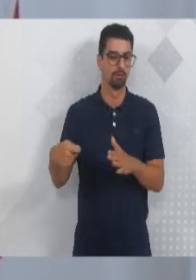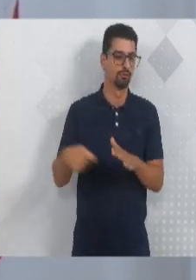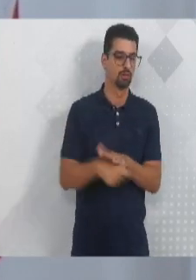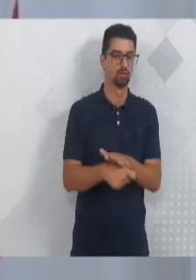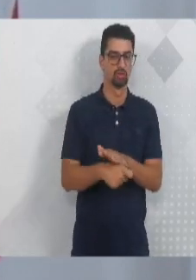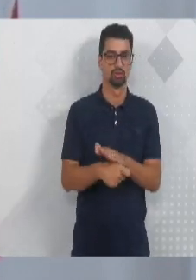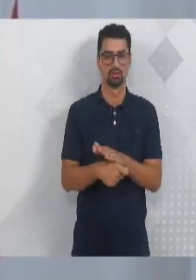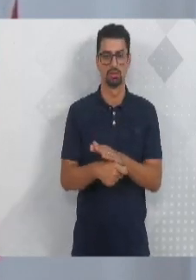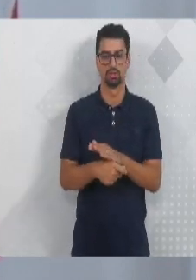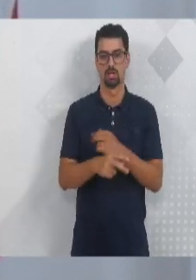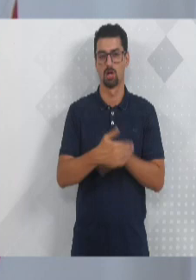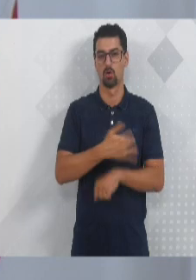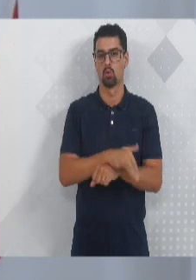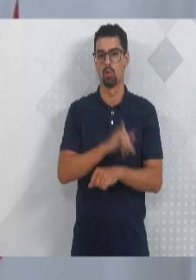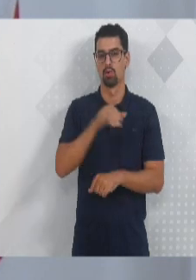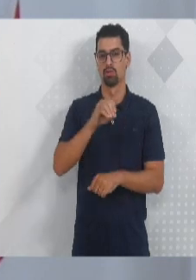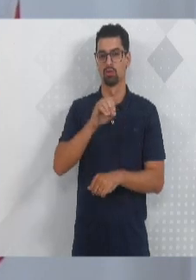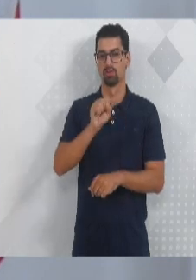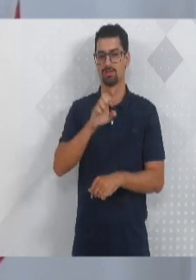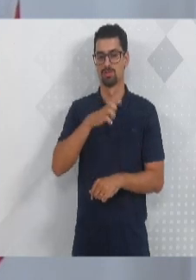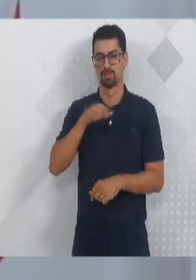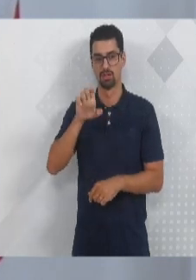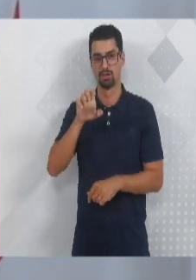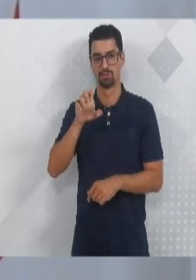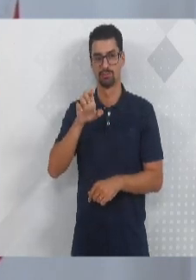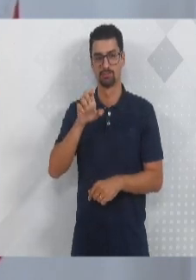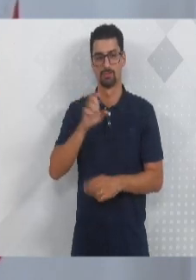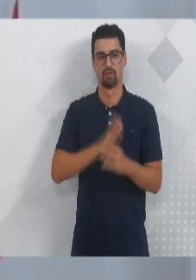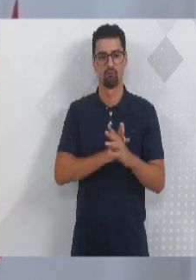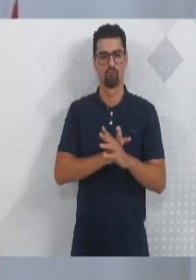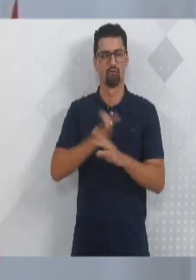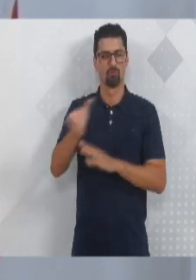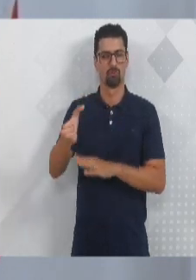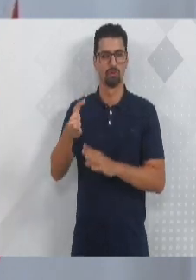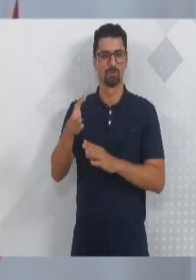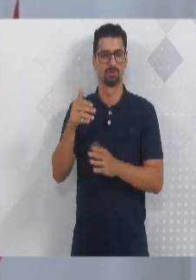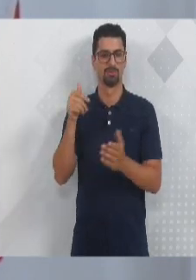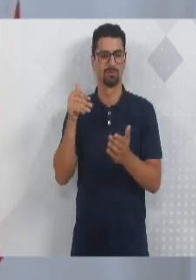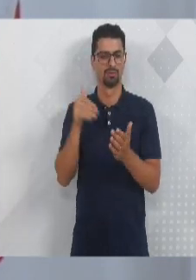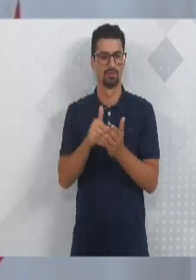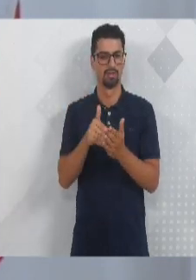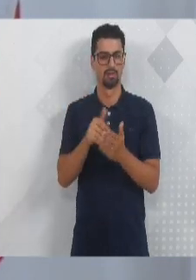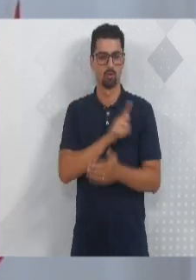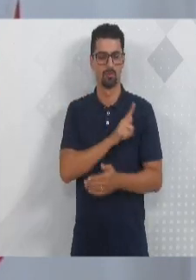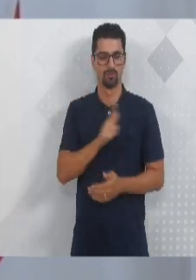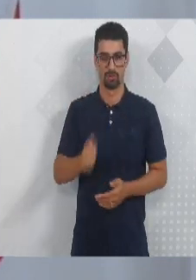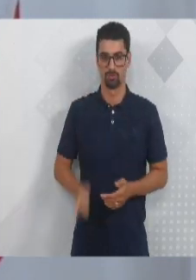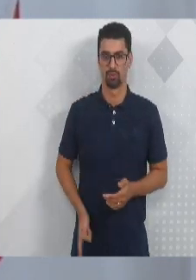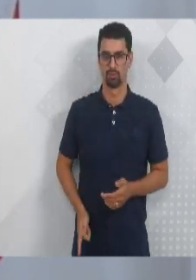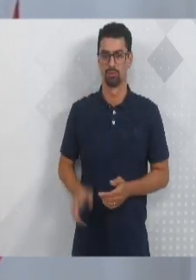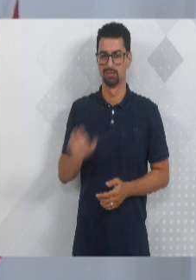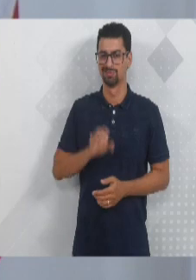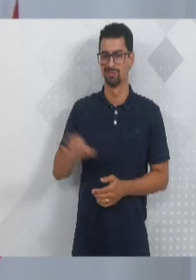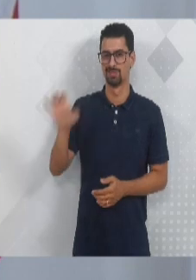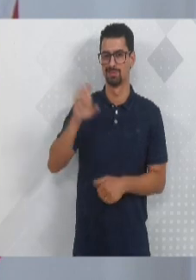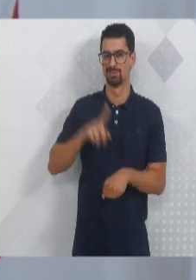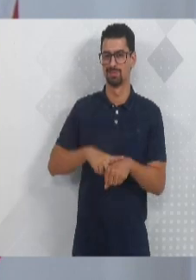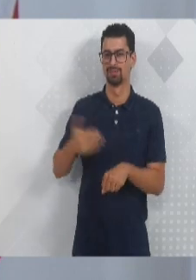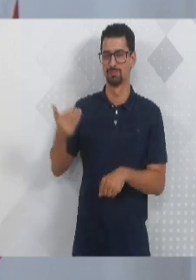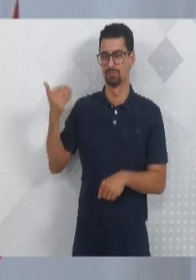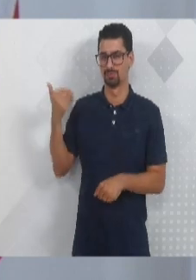reuter Fomos até o governador do Estado na época que era